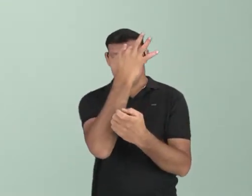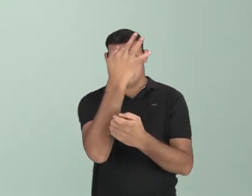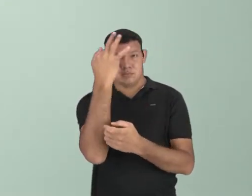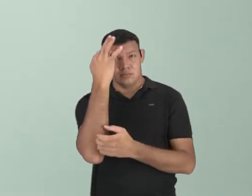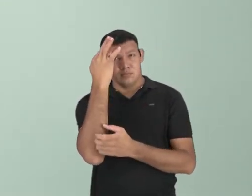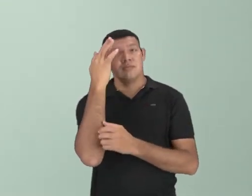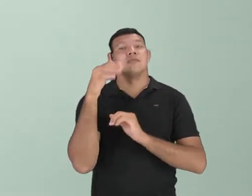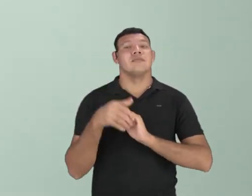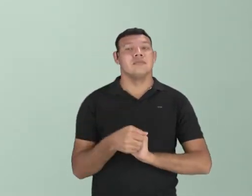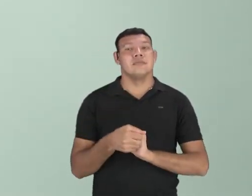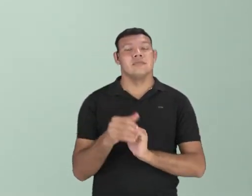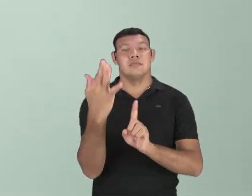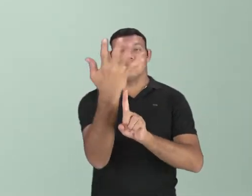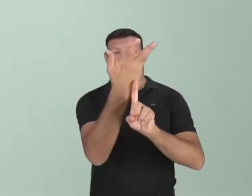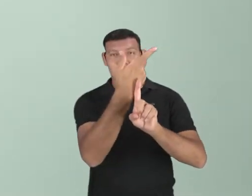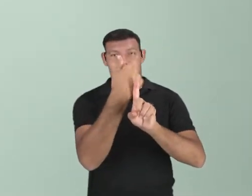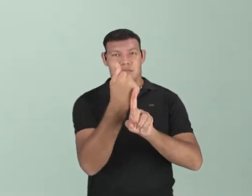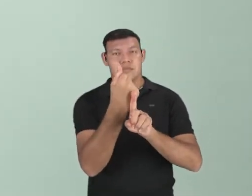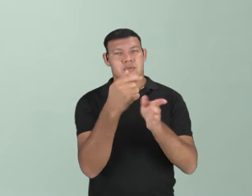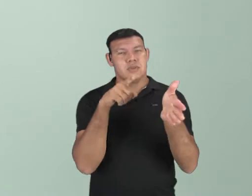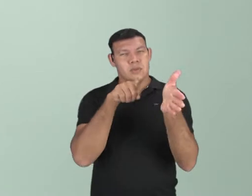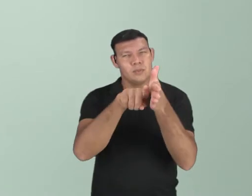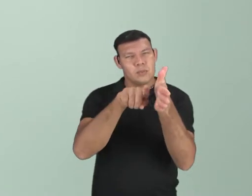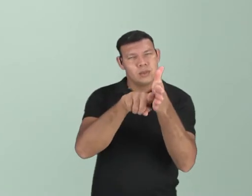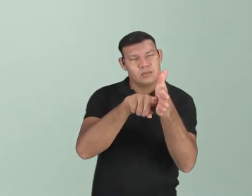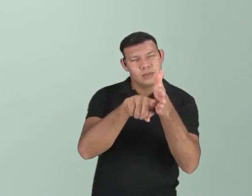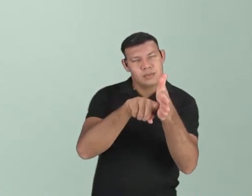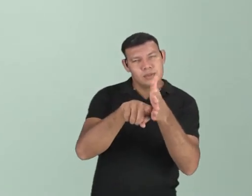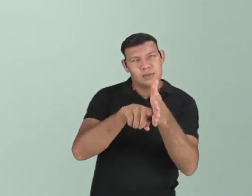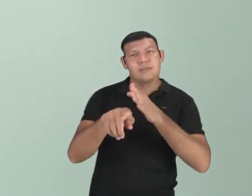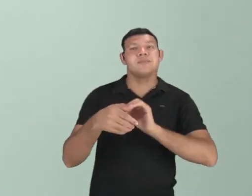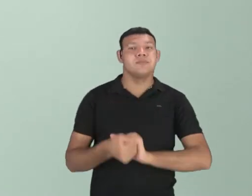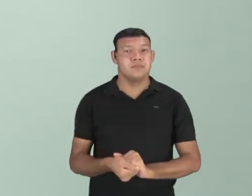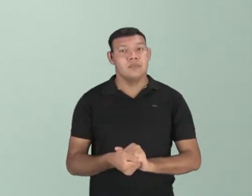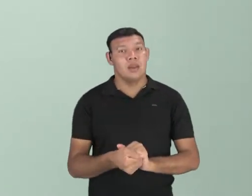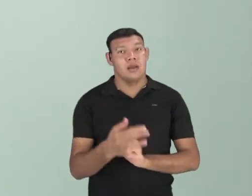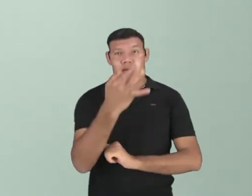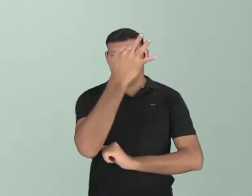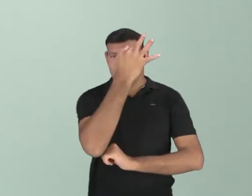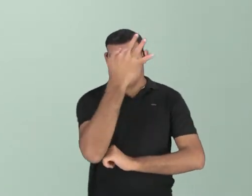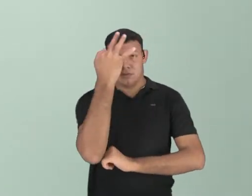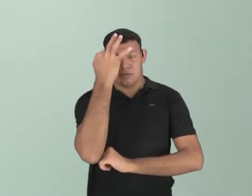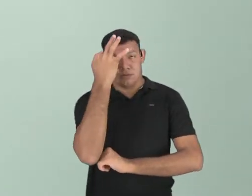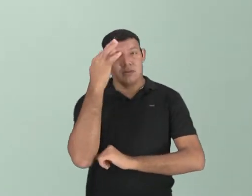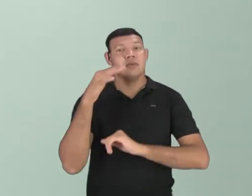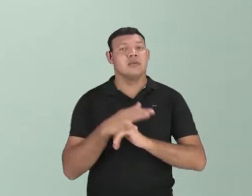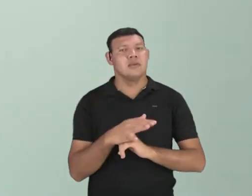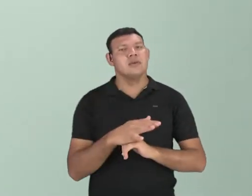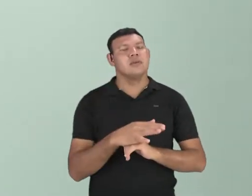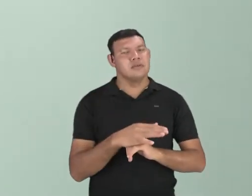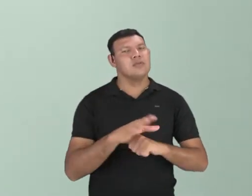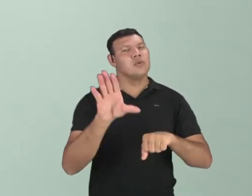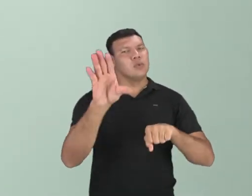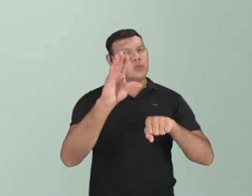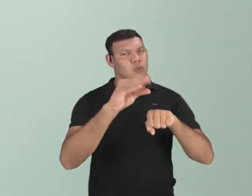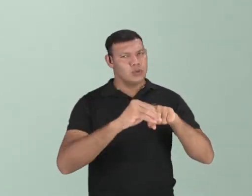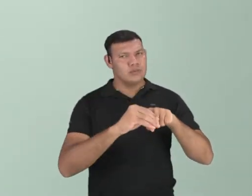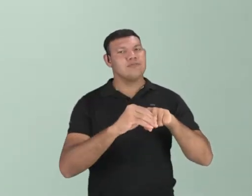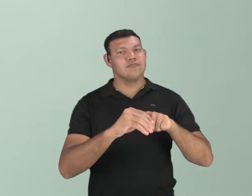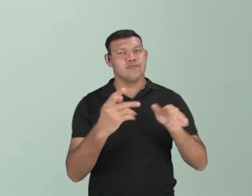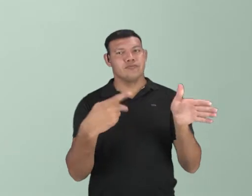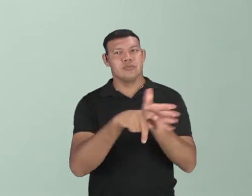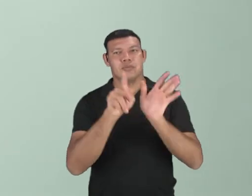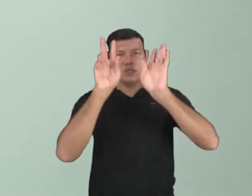filosofia como arte de problematizar. Né? Então, a filosofia ela é um conhecimento humano, é uma parte